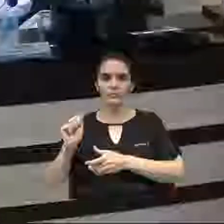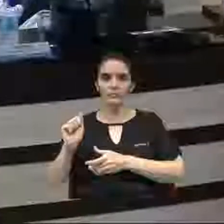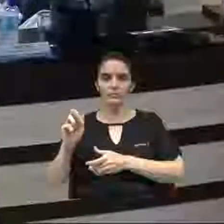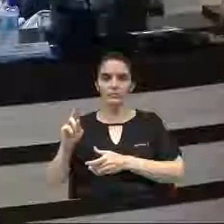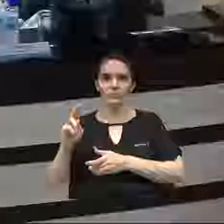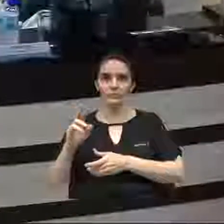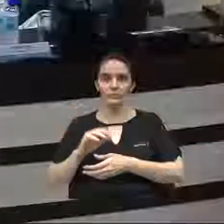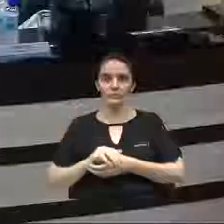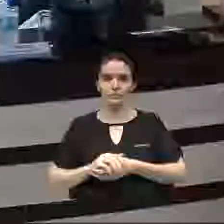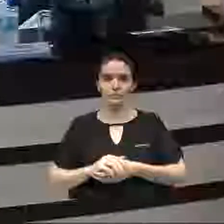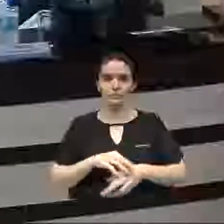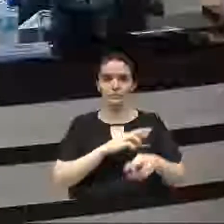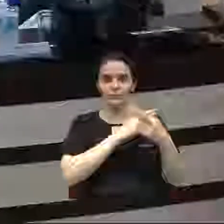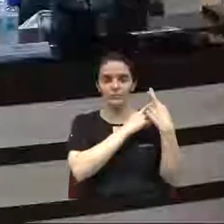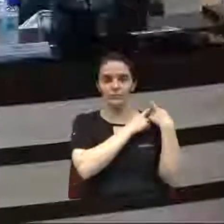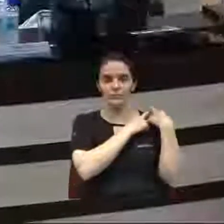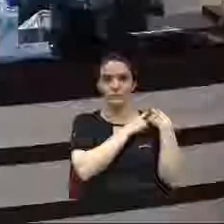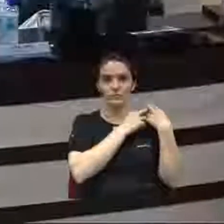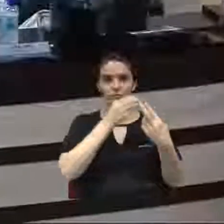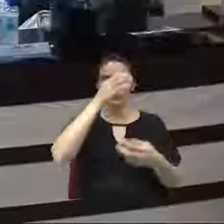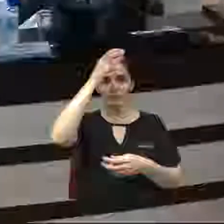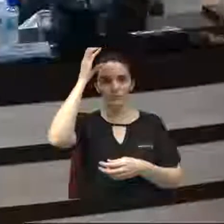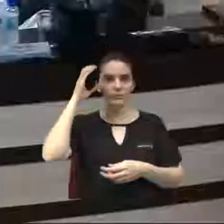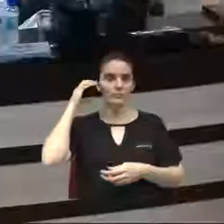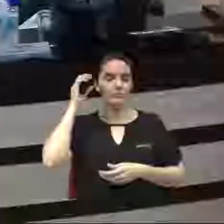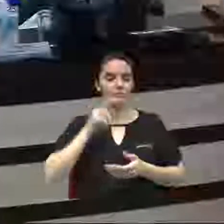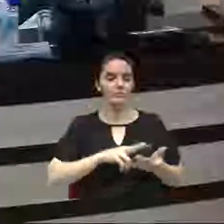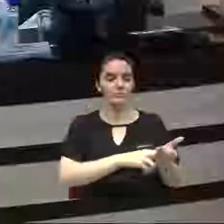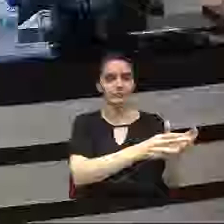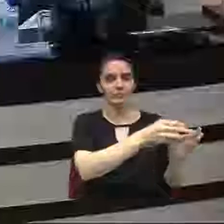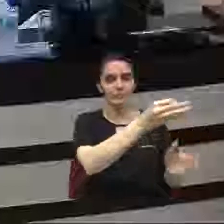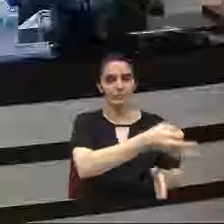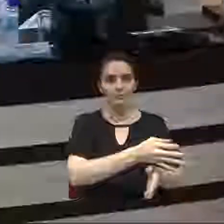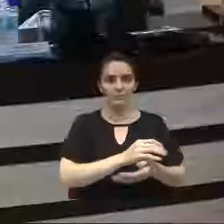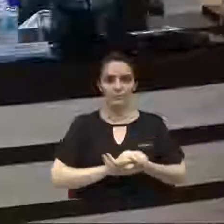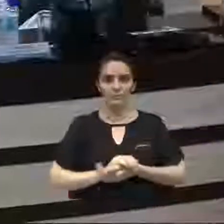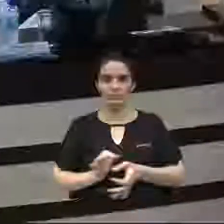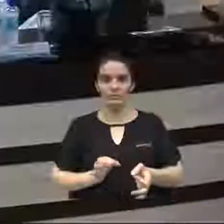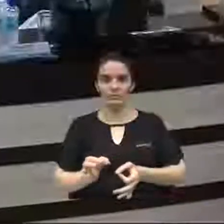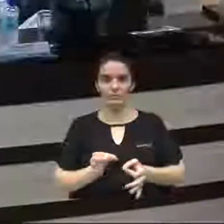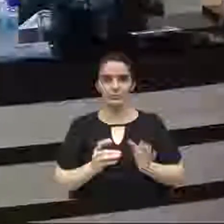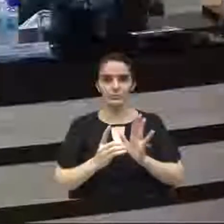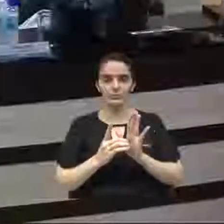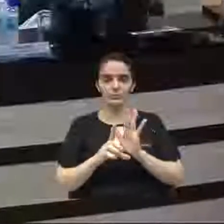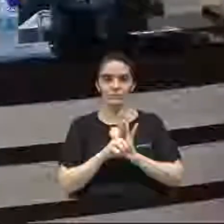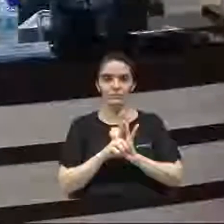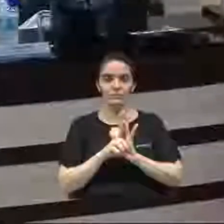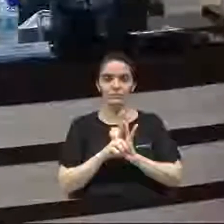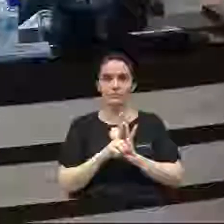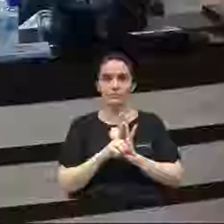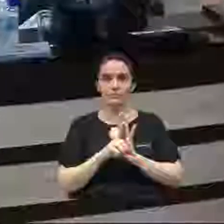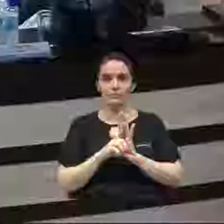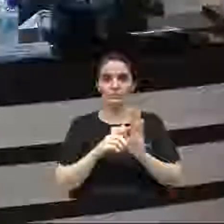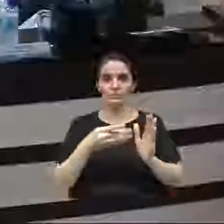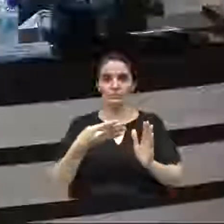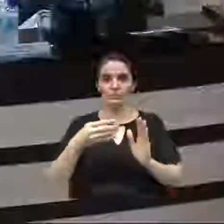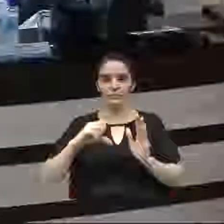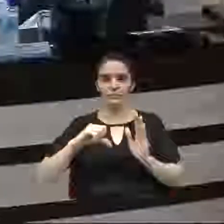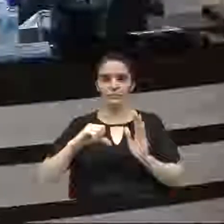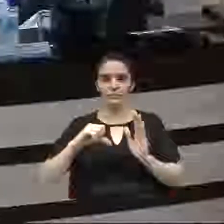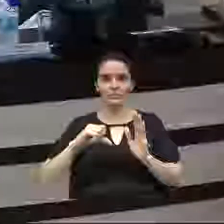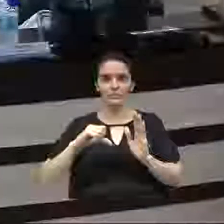Autoria da vereadora Carolina de Moraes Pontes. Encaminhe-se às comissões competentes. Projeto de Decreto Legislativo número